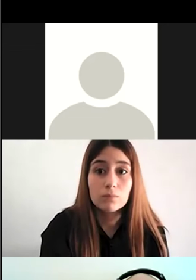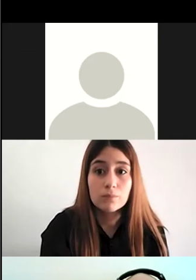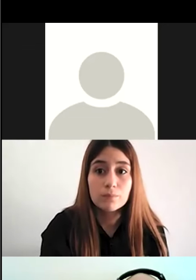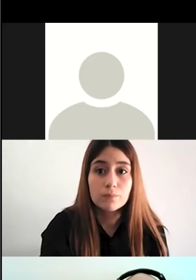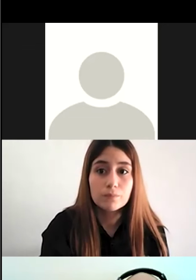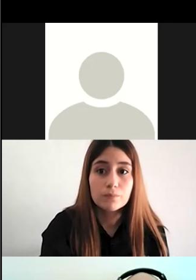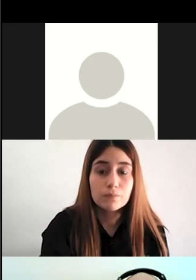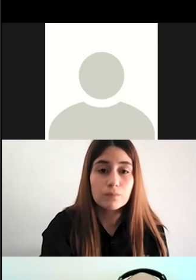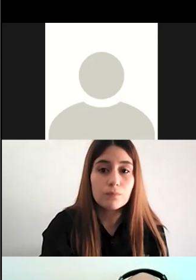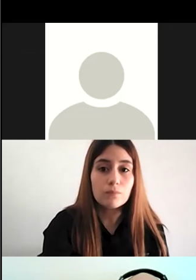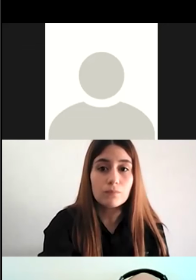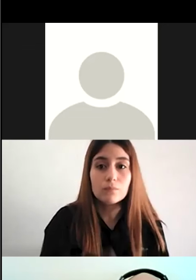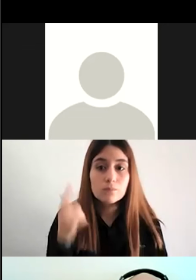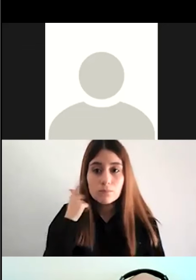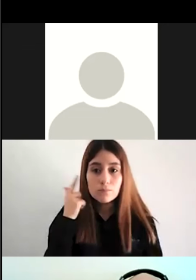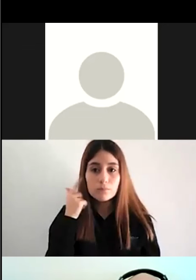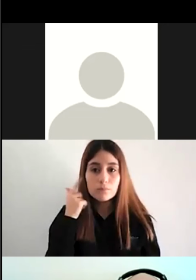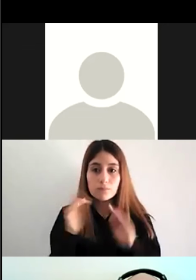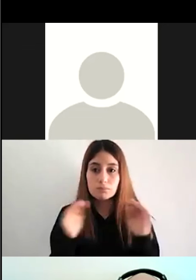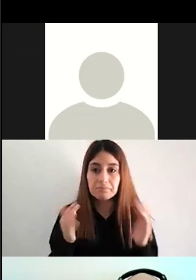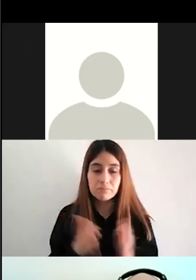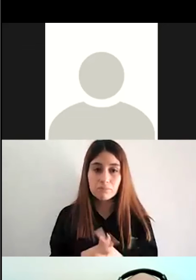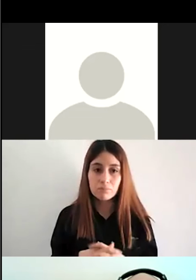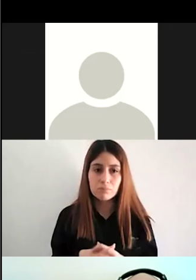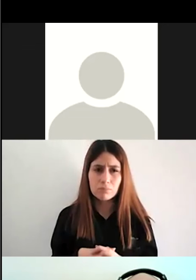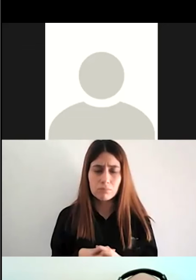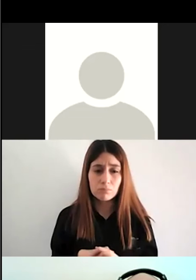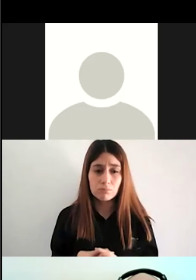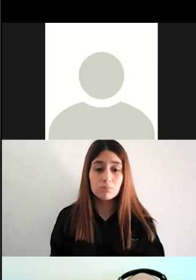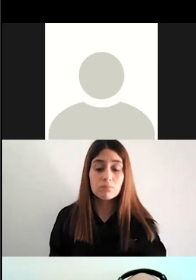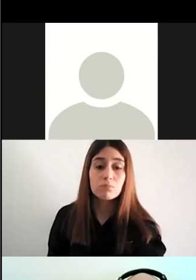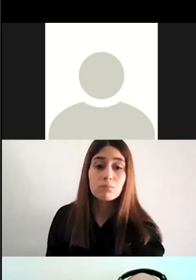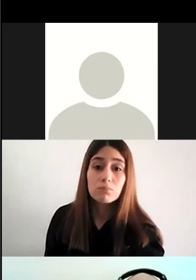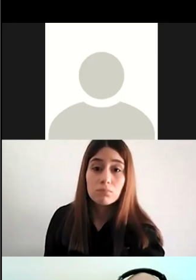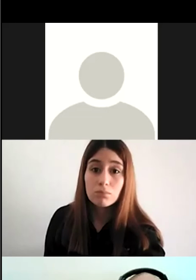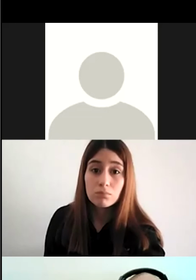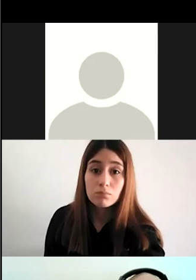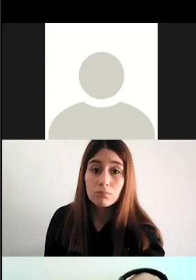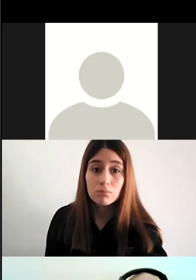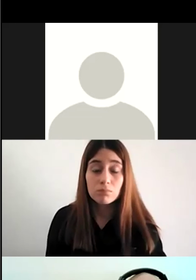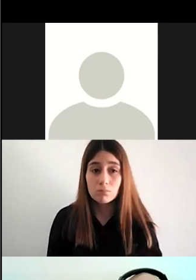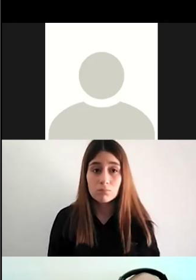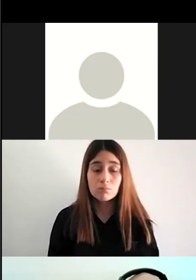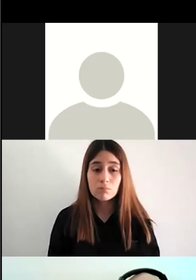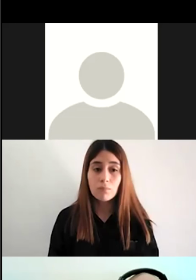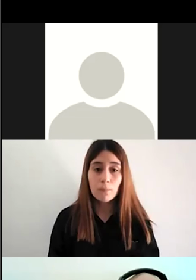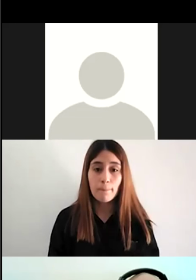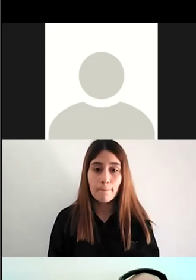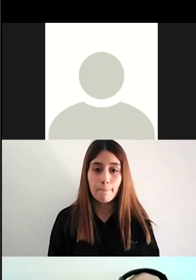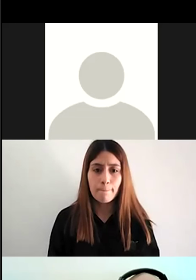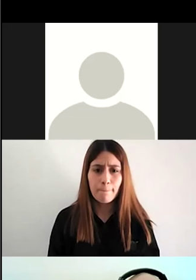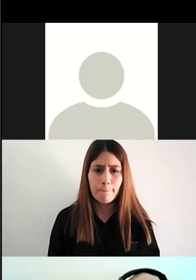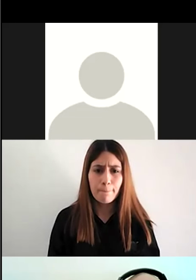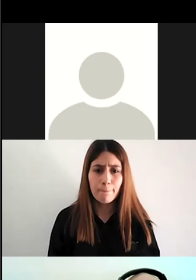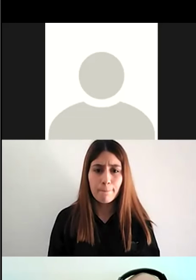aprovações. 2018 pela Recovista com 28. As aprovações aqui estão retratadas não pela marca